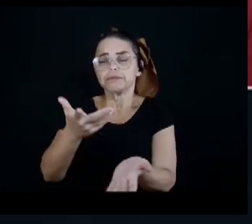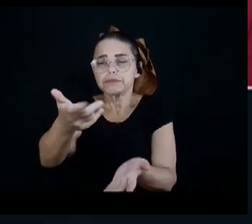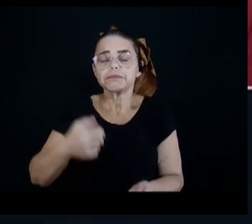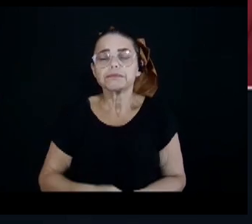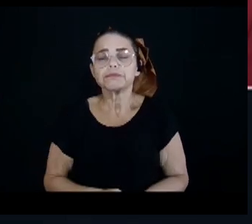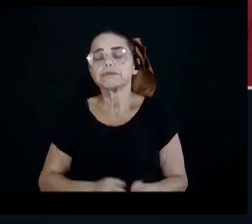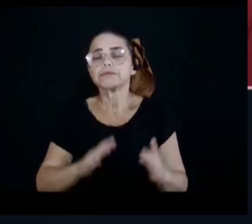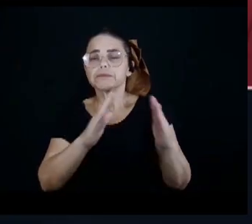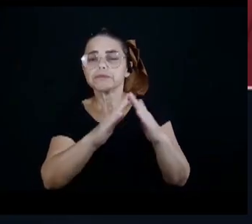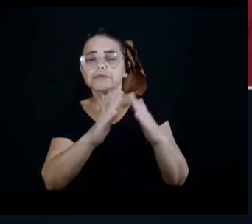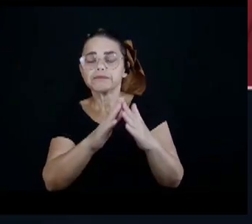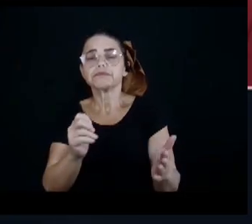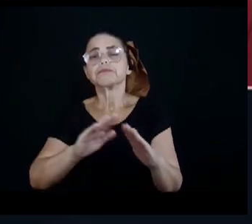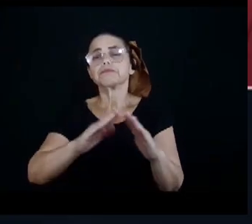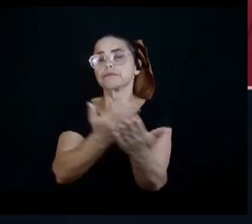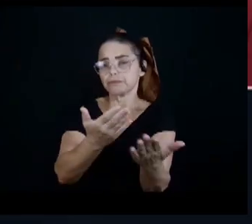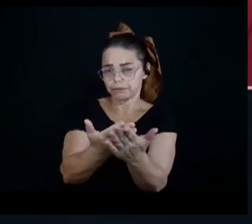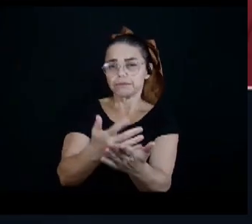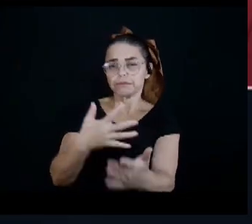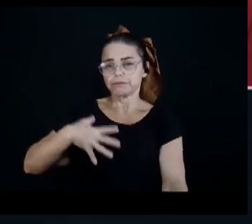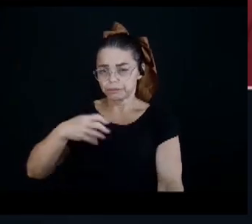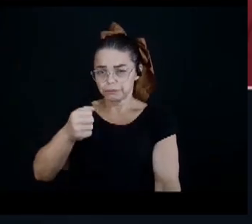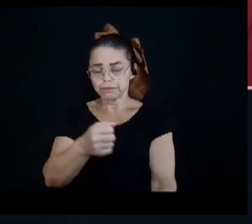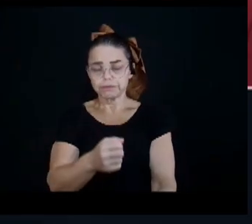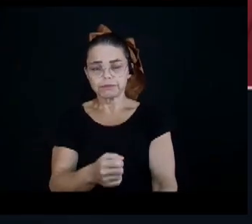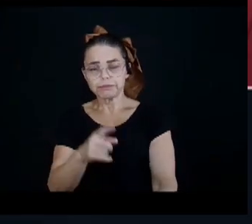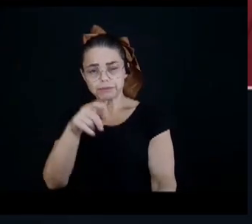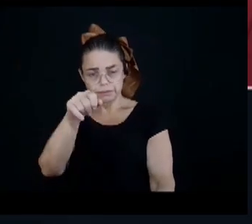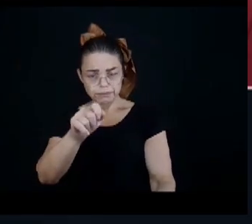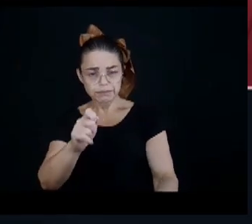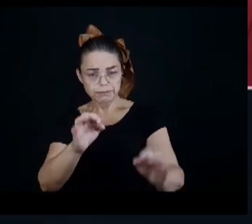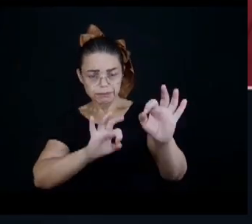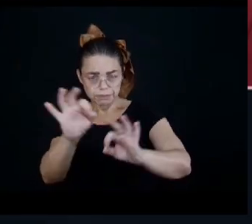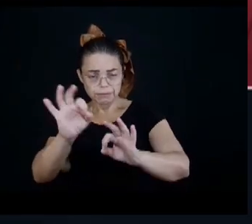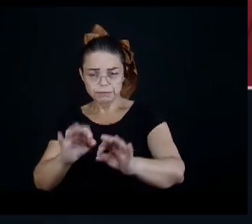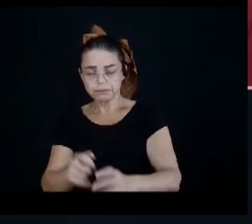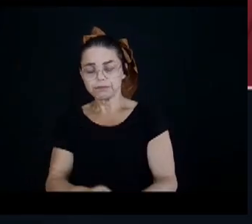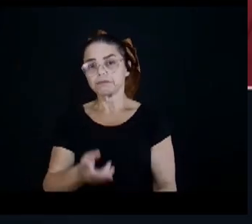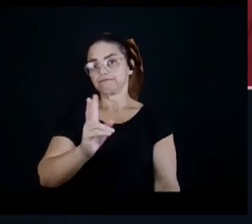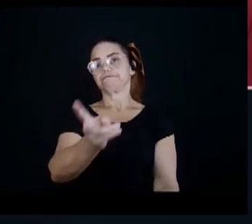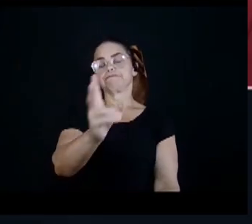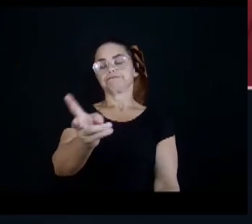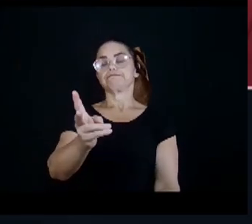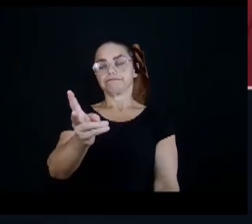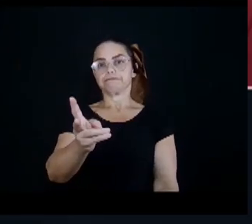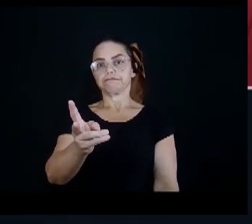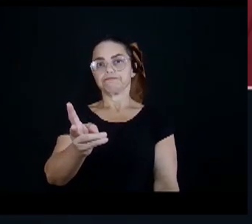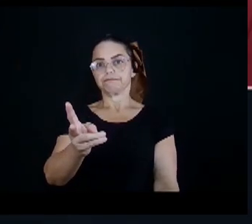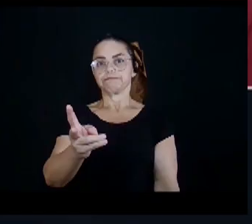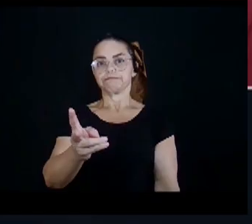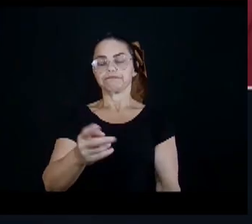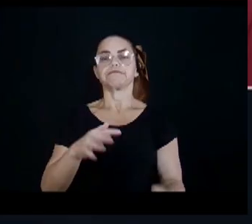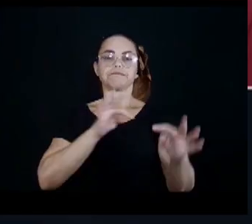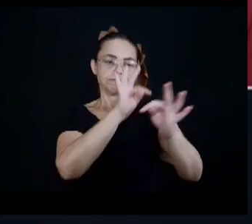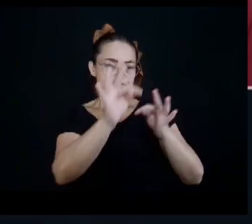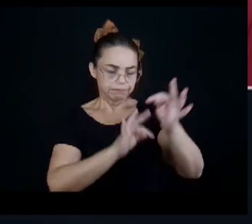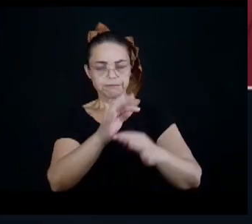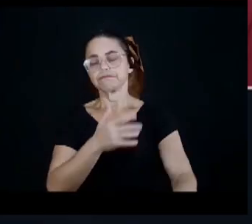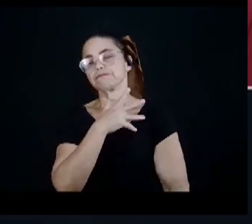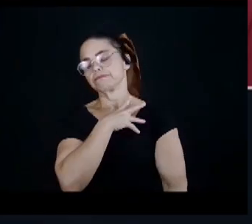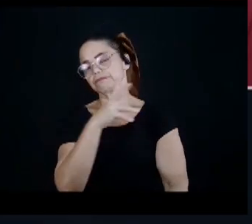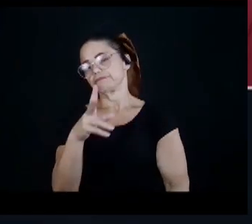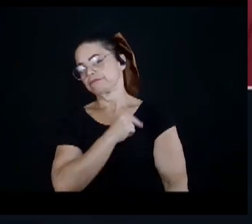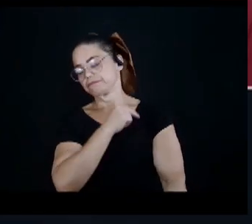seu filho? Será que você está preparado para poder manter isso, né? Nossa, gente do céu,